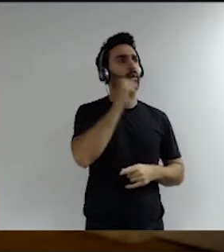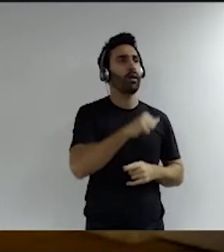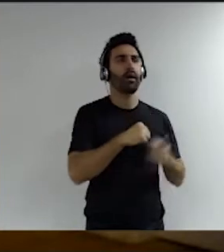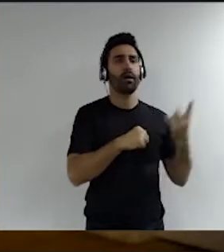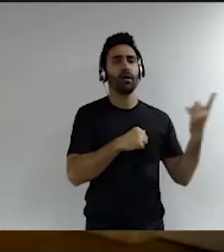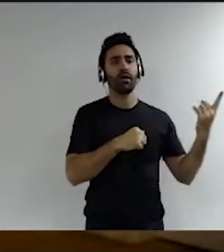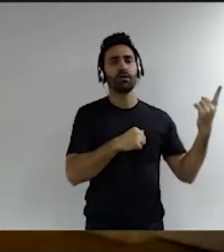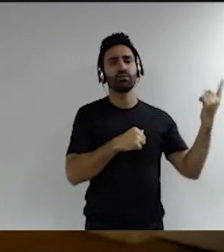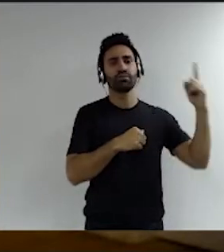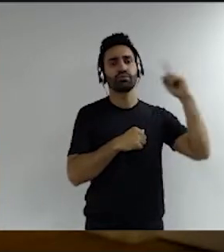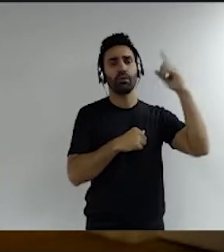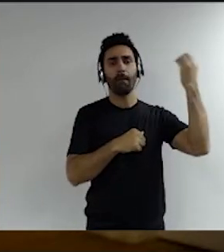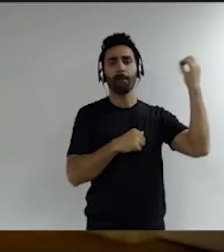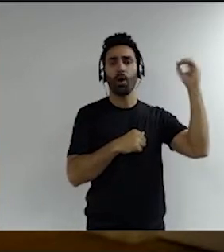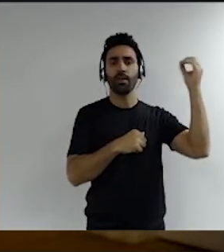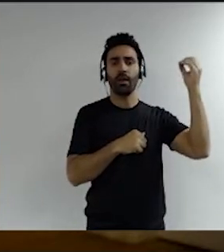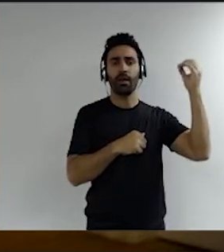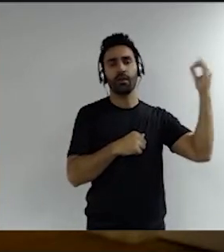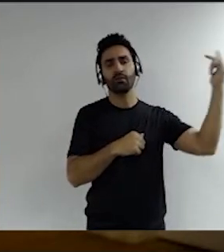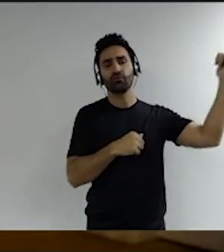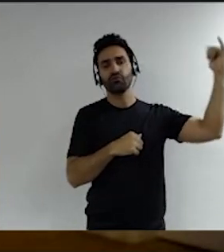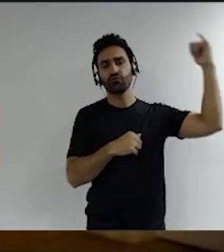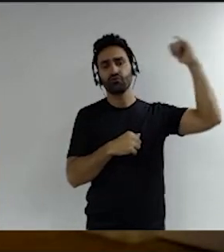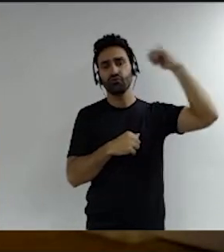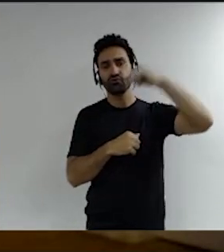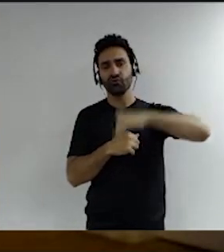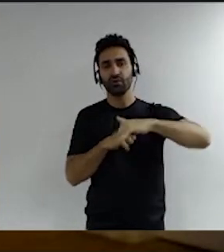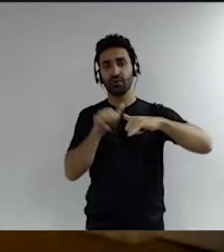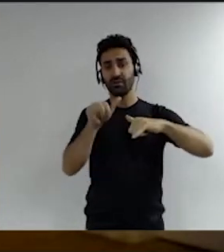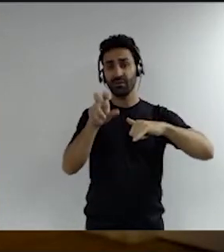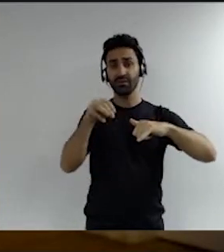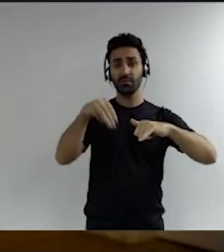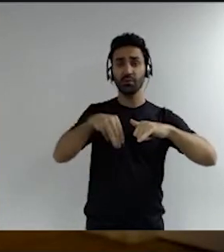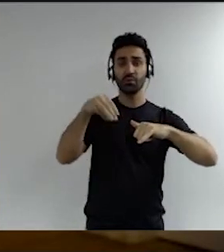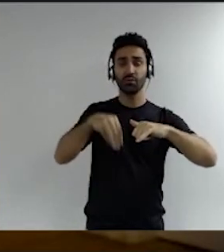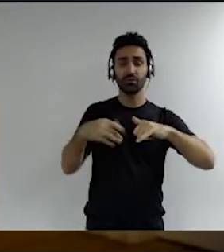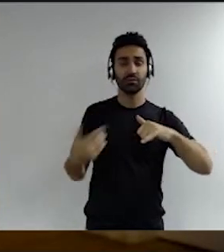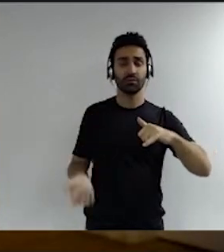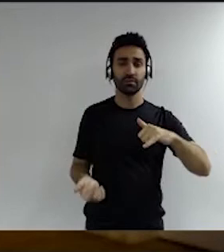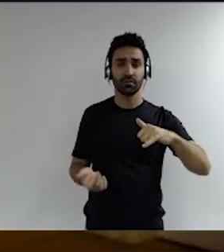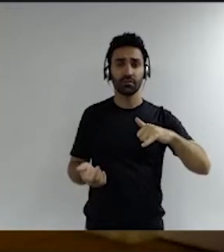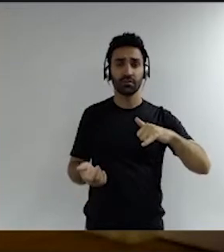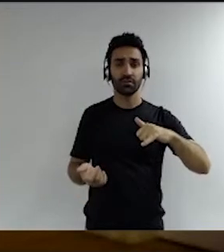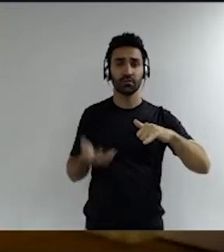Alegre para sustentar 15 minutos no STJ num processo.